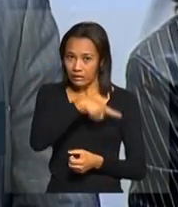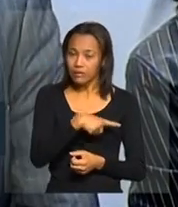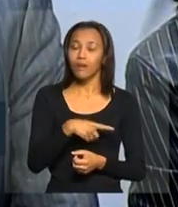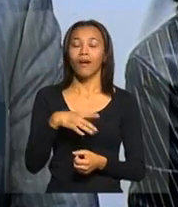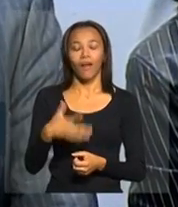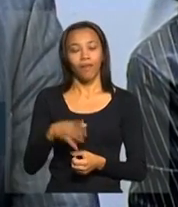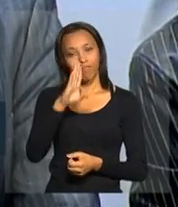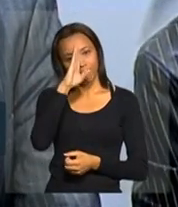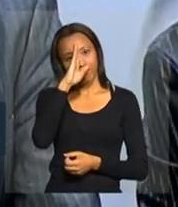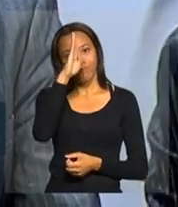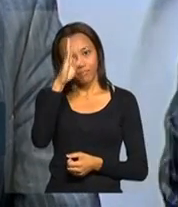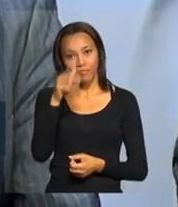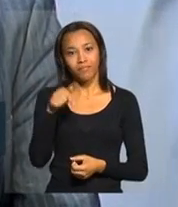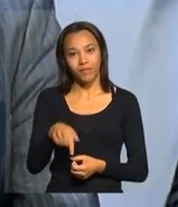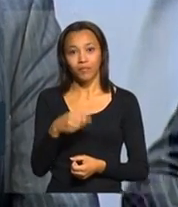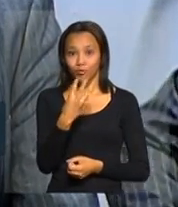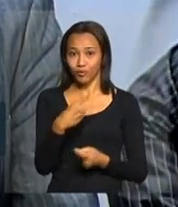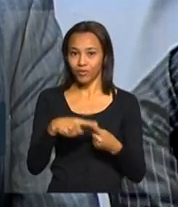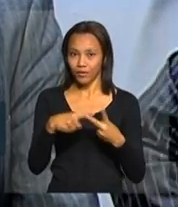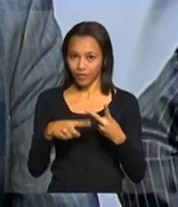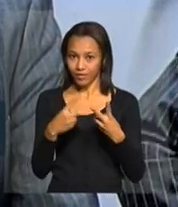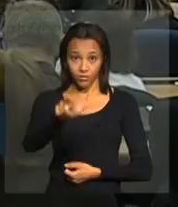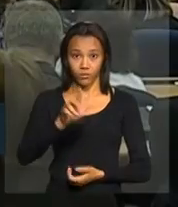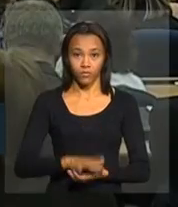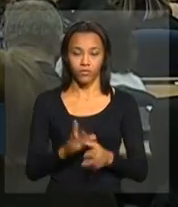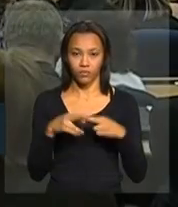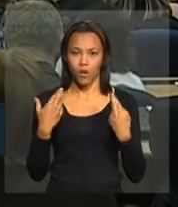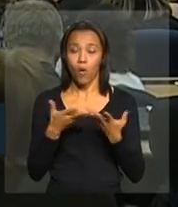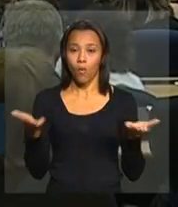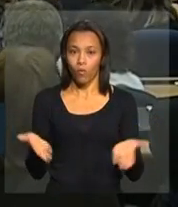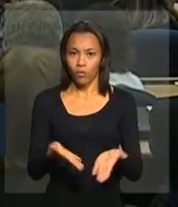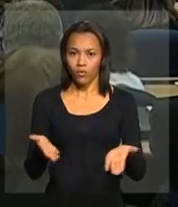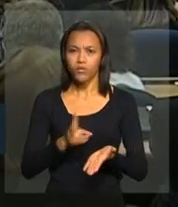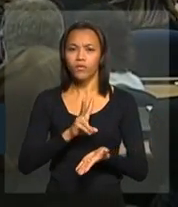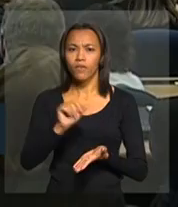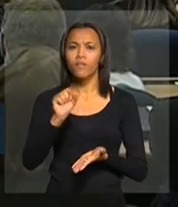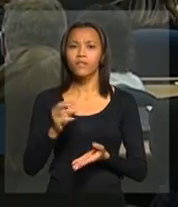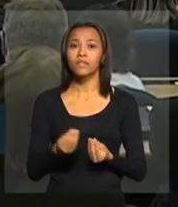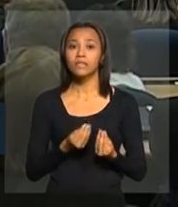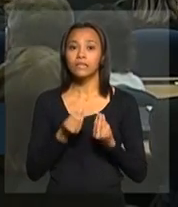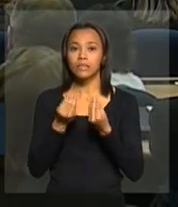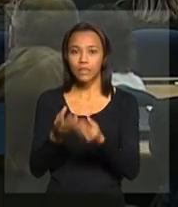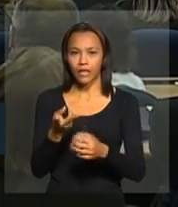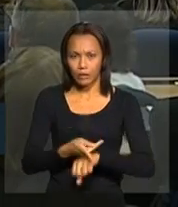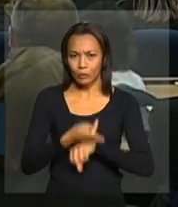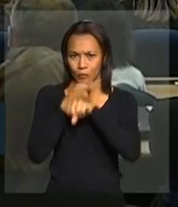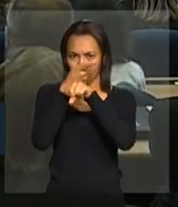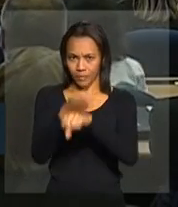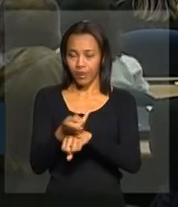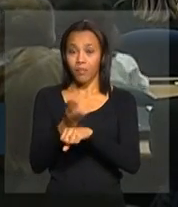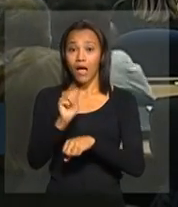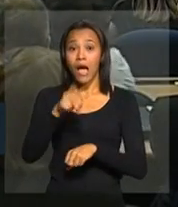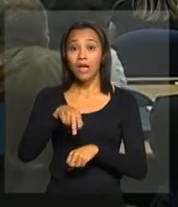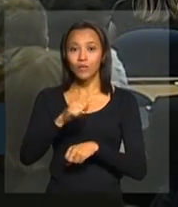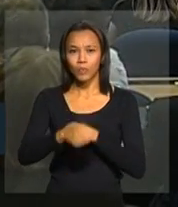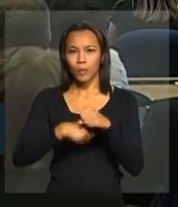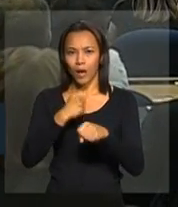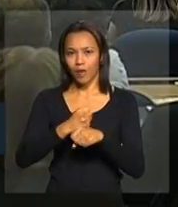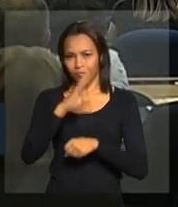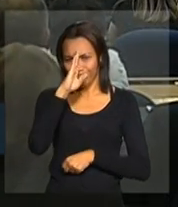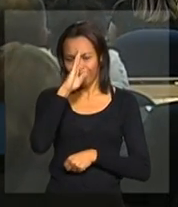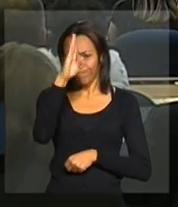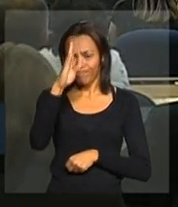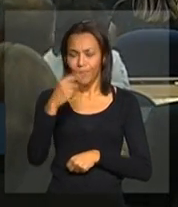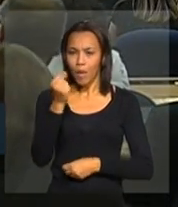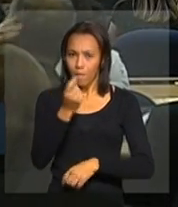destaques dos 3 estados do sul do país. Neste momento, faremos a entrega do prêmio anual Destaque